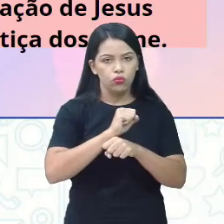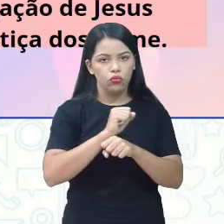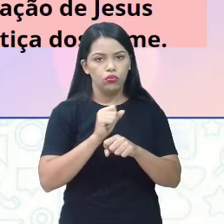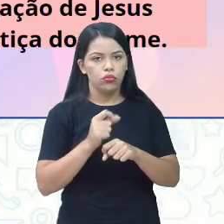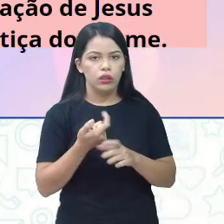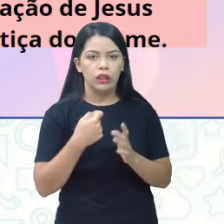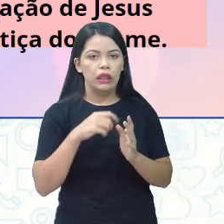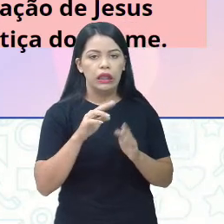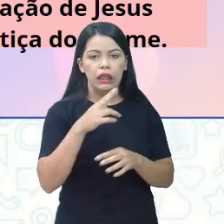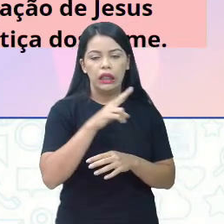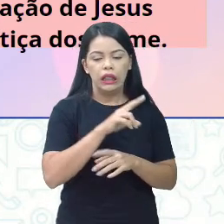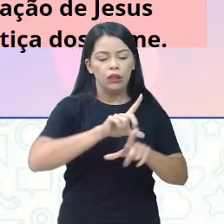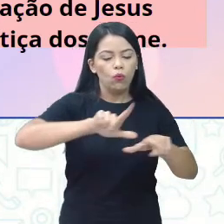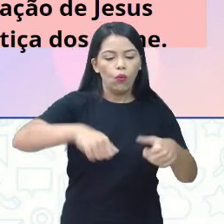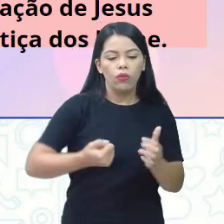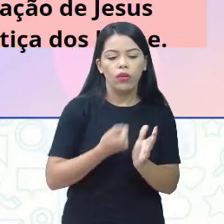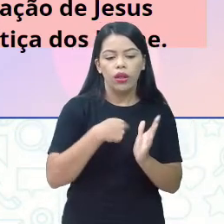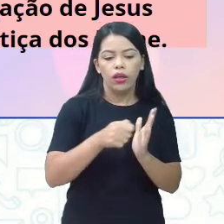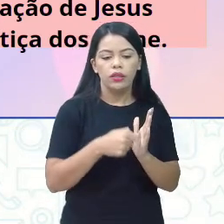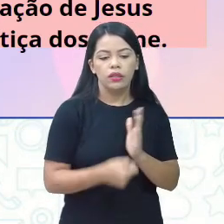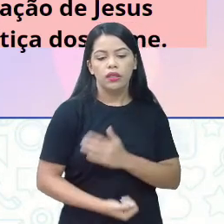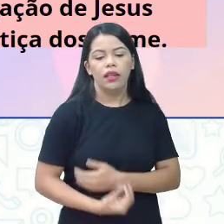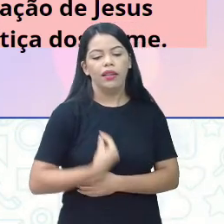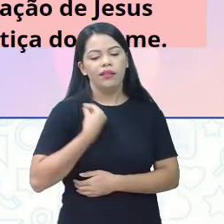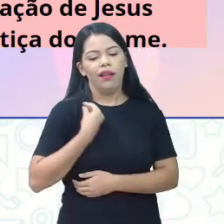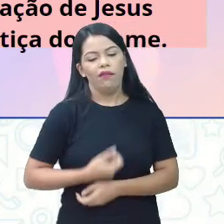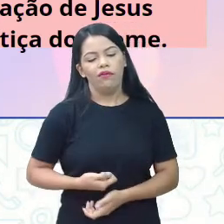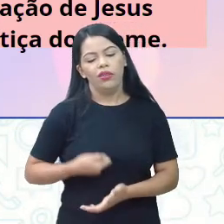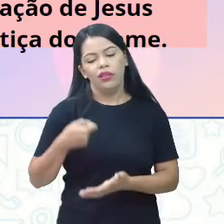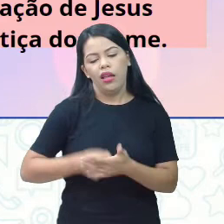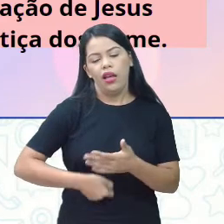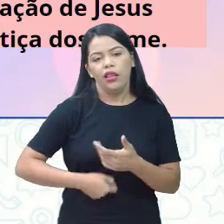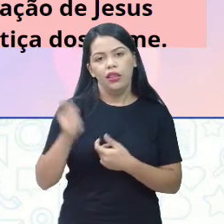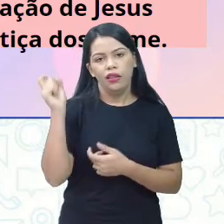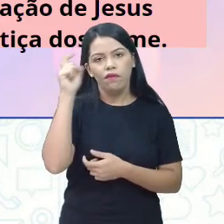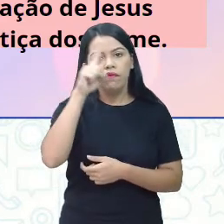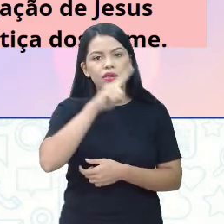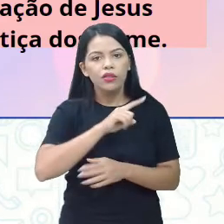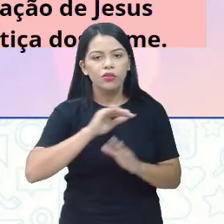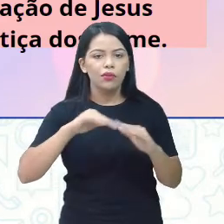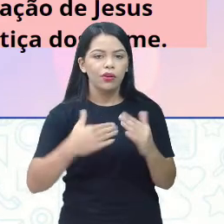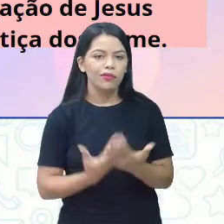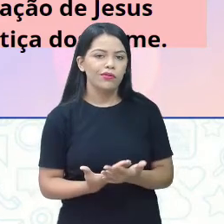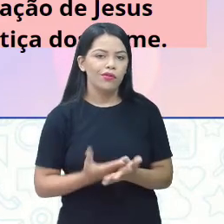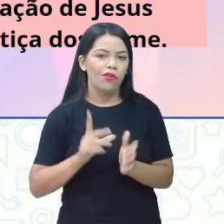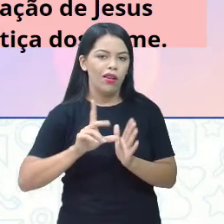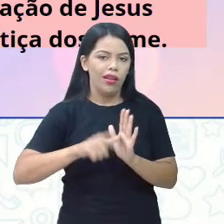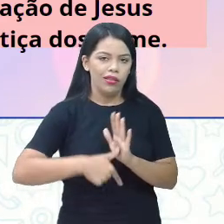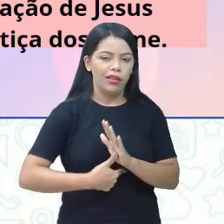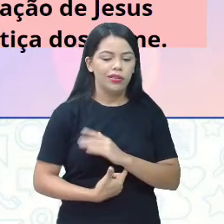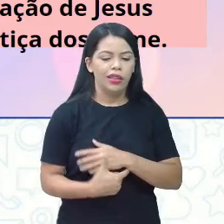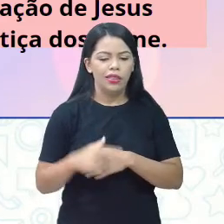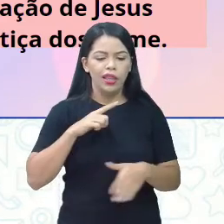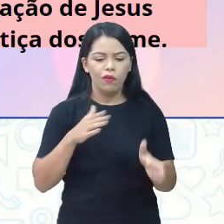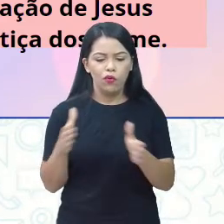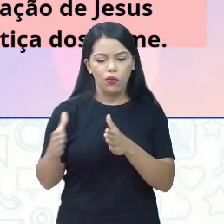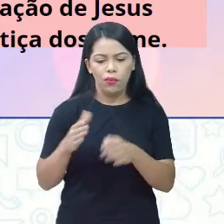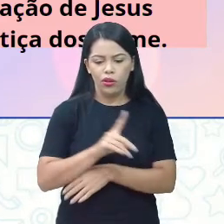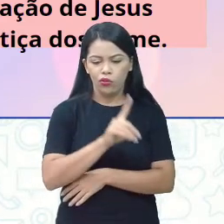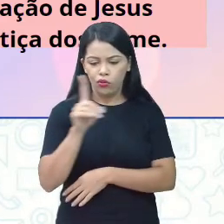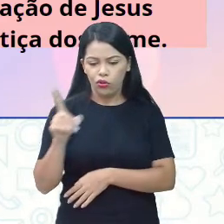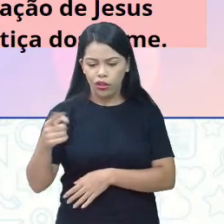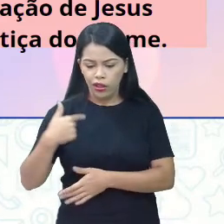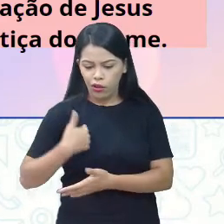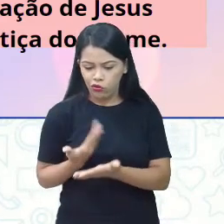na lida pesada, para uma escola atrasada. Tinha uma parte do dia onde estudei